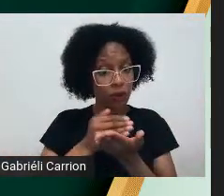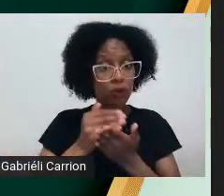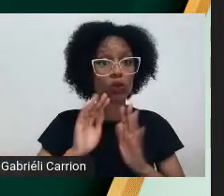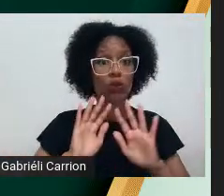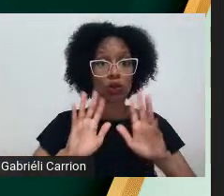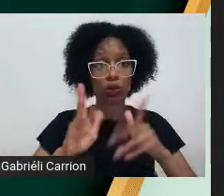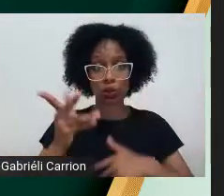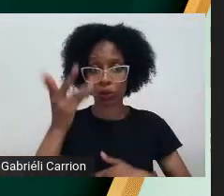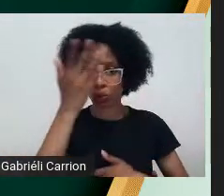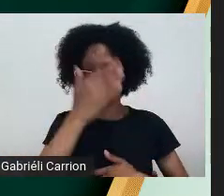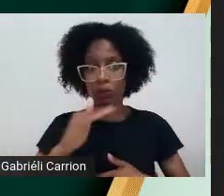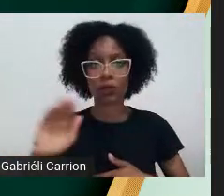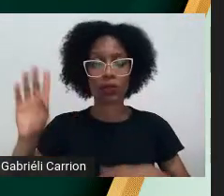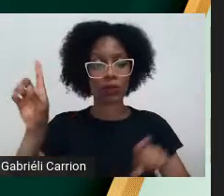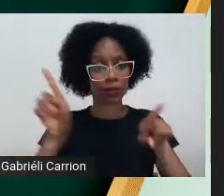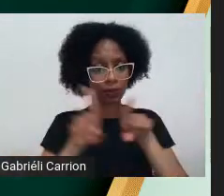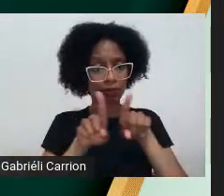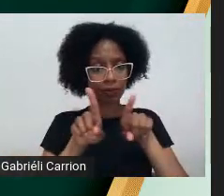juramento.